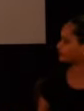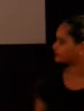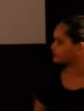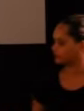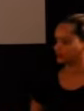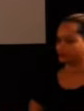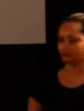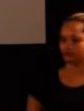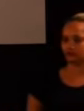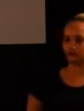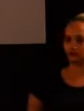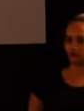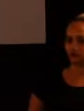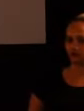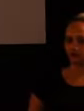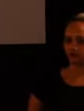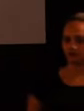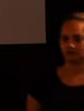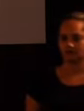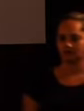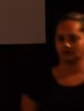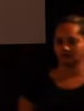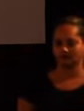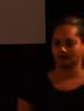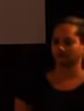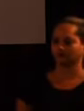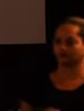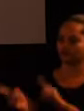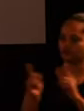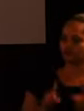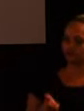Opa. Tá, pode passar aí, armação.